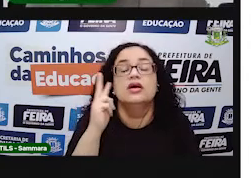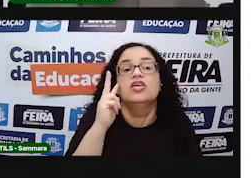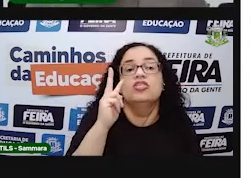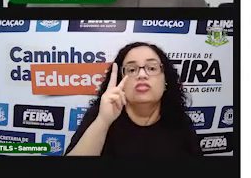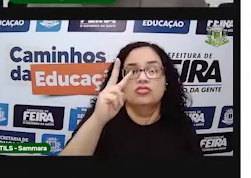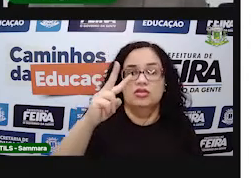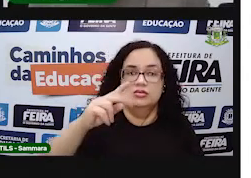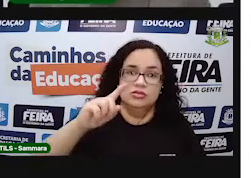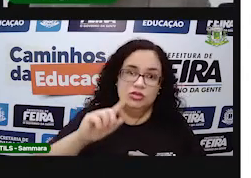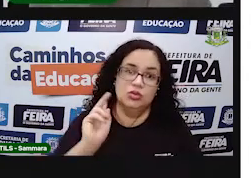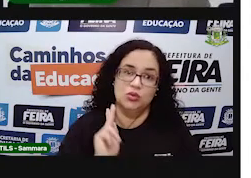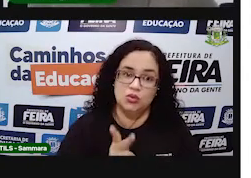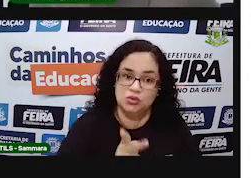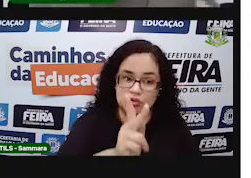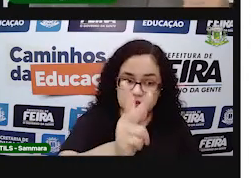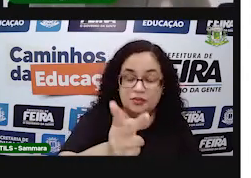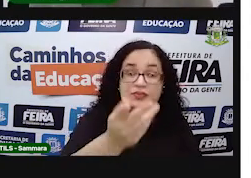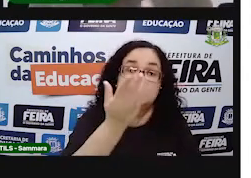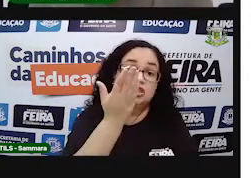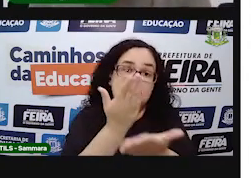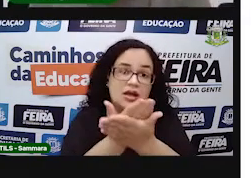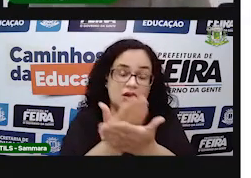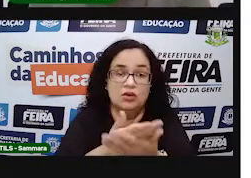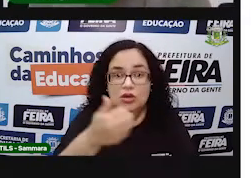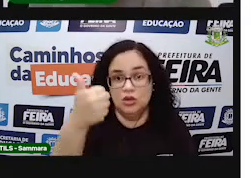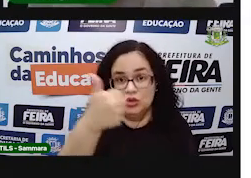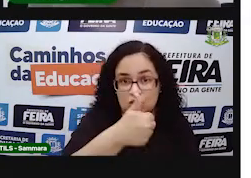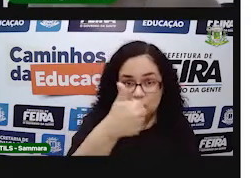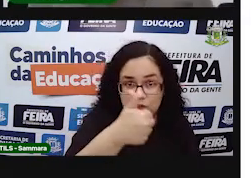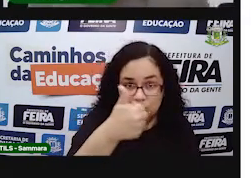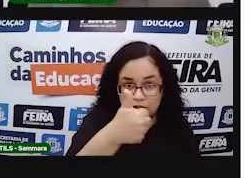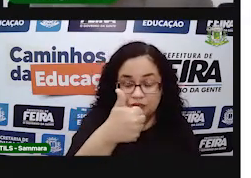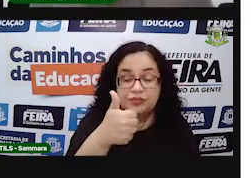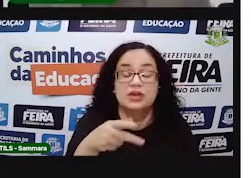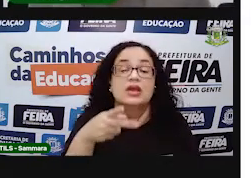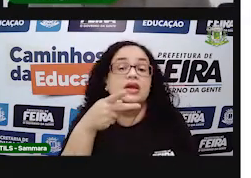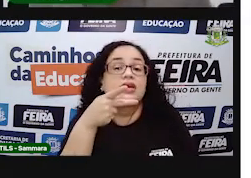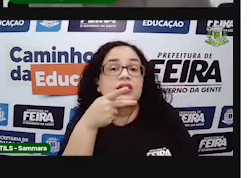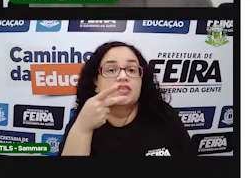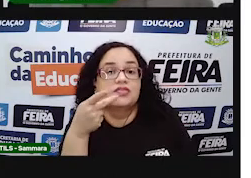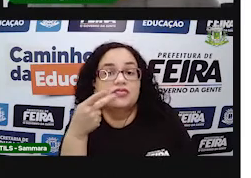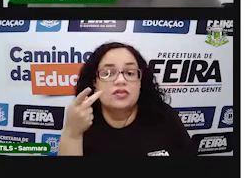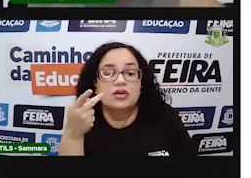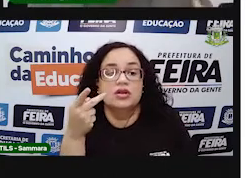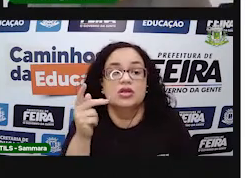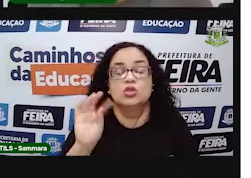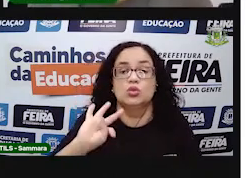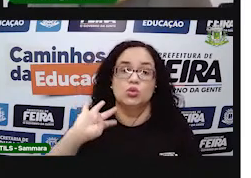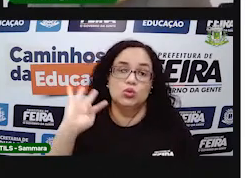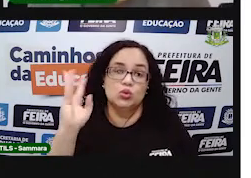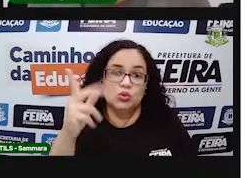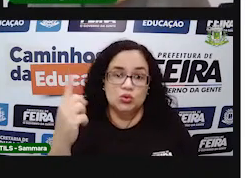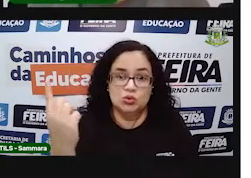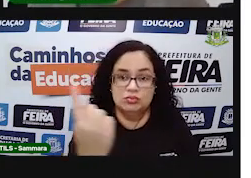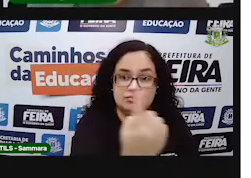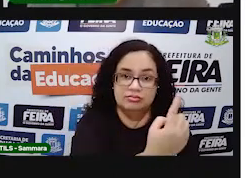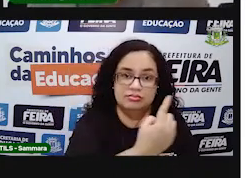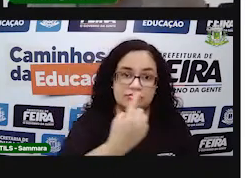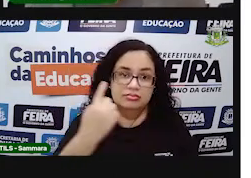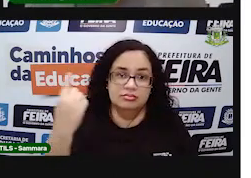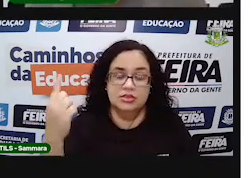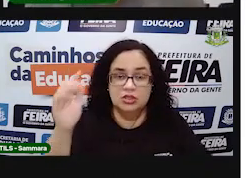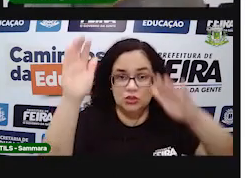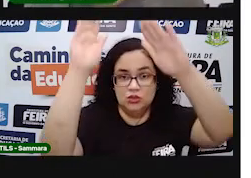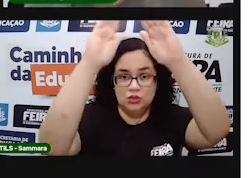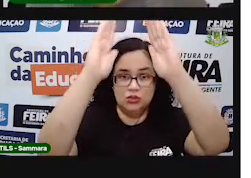Então, vamos a seguir. Desde a aula 1, que eu digo para vocês que tudo à nossa